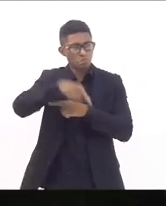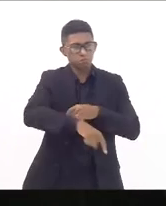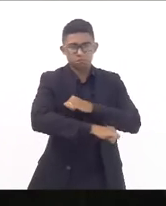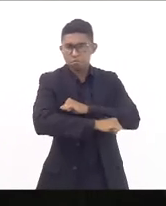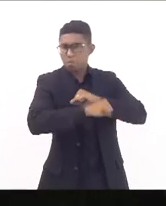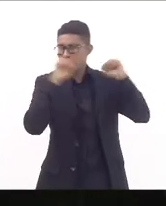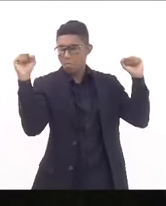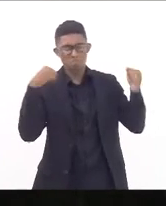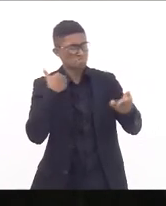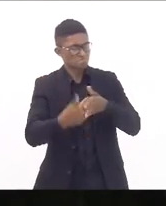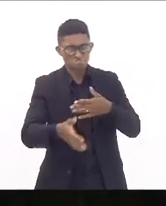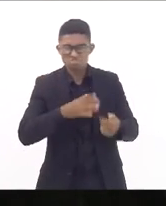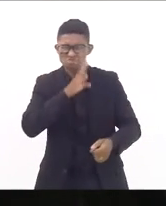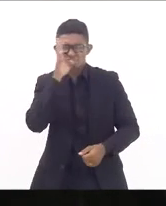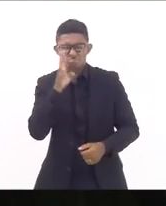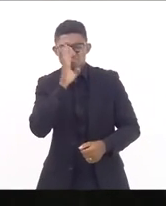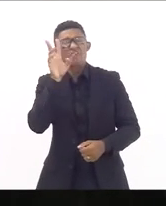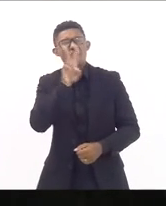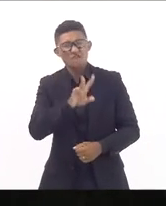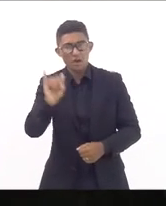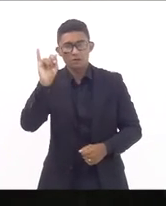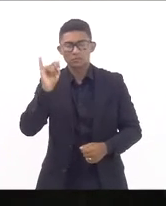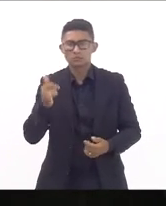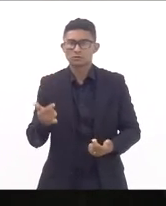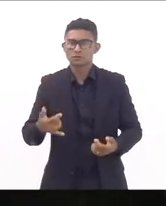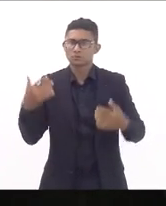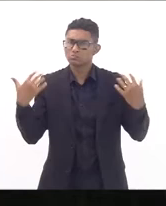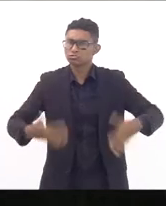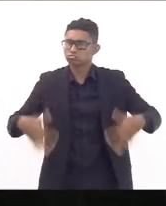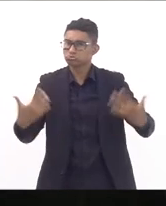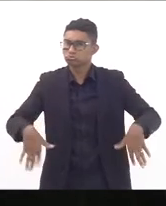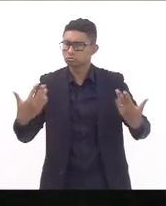gravidade, de uma seriedade